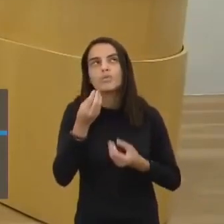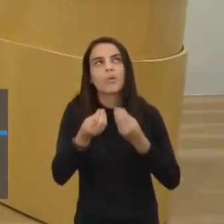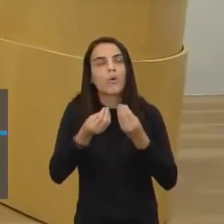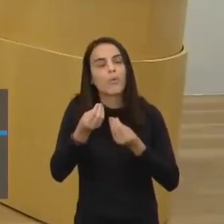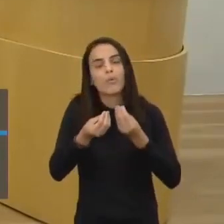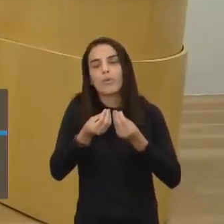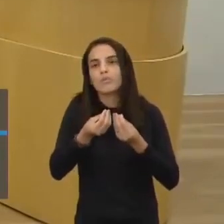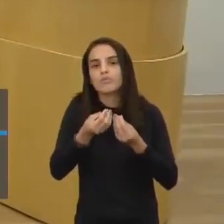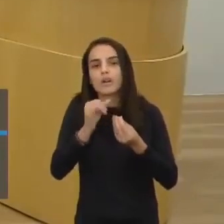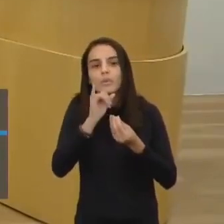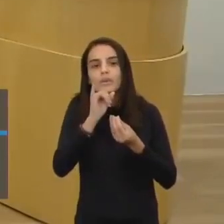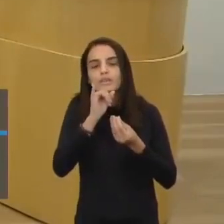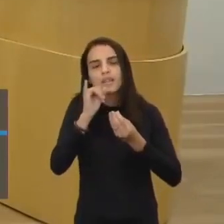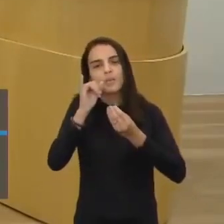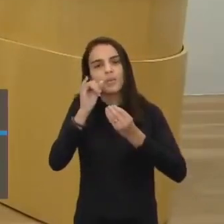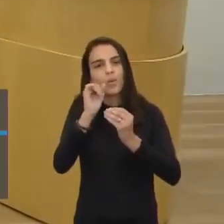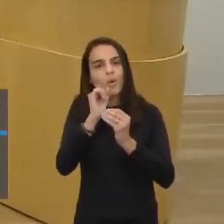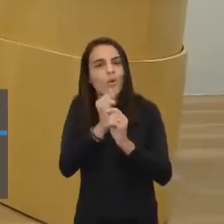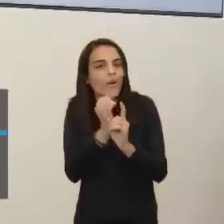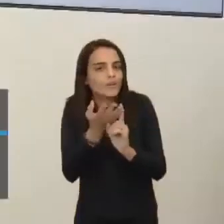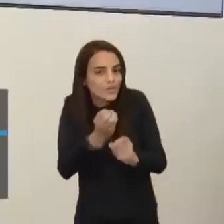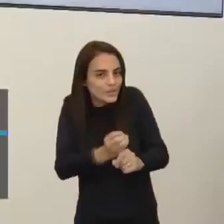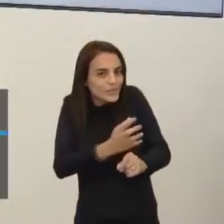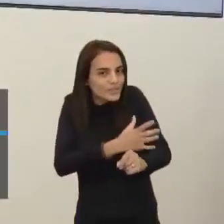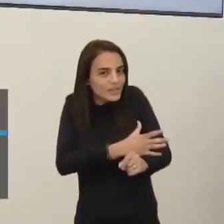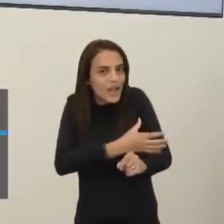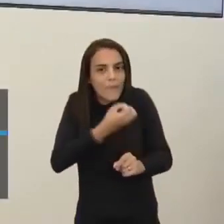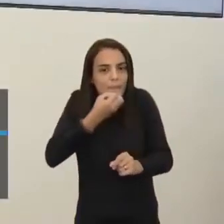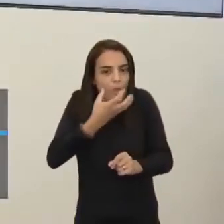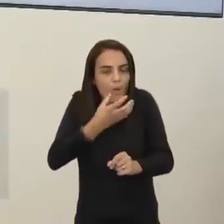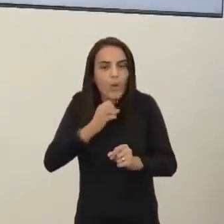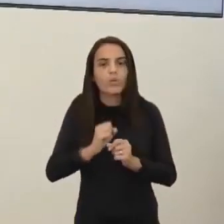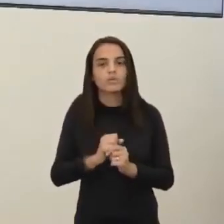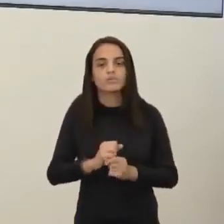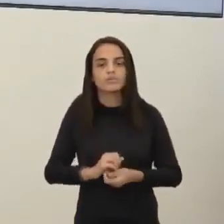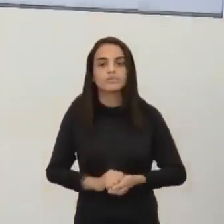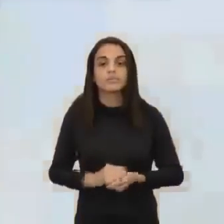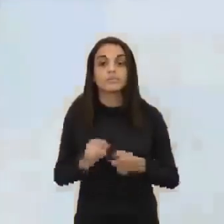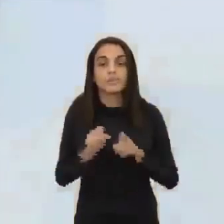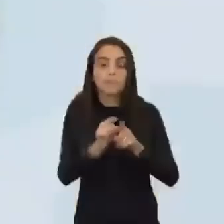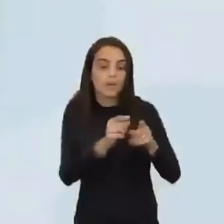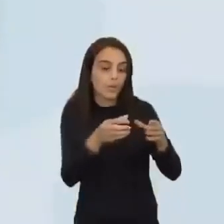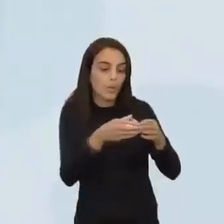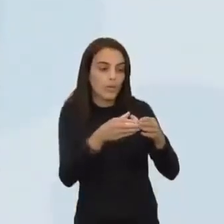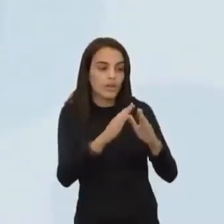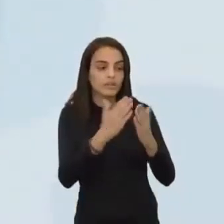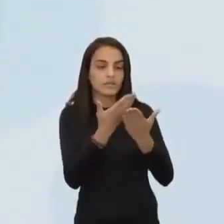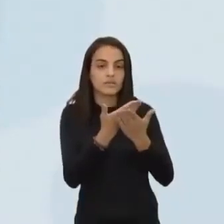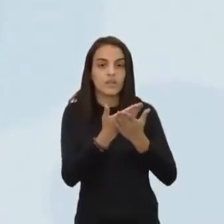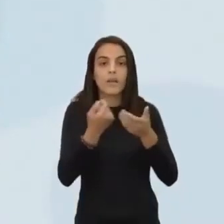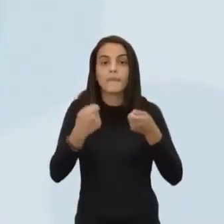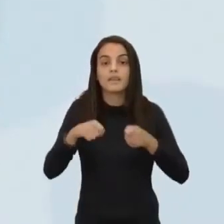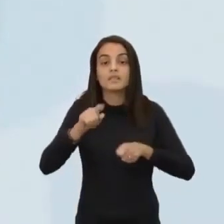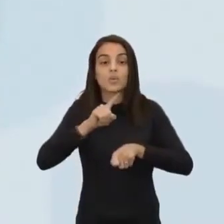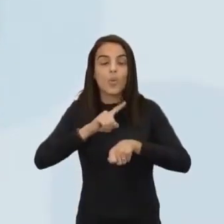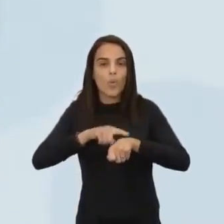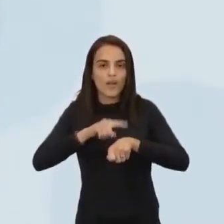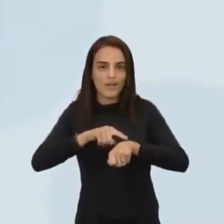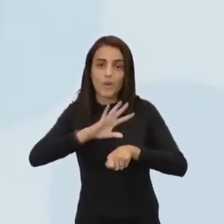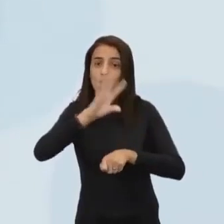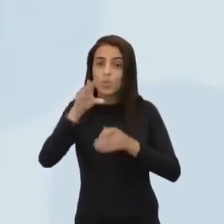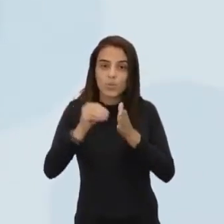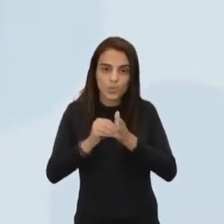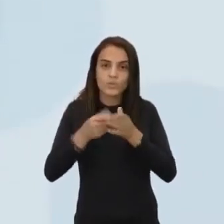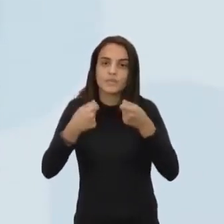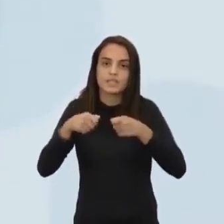mais competências socioemocionais. A comunidade escolar, a gente precisa definir os horários, porque é planejamento, gente. Tudo isso aqui faz